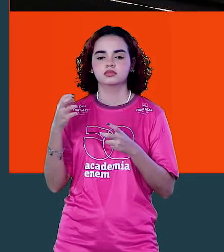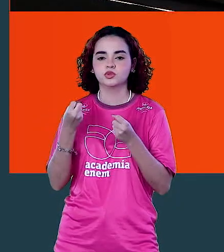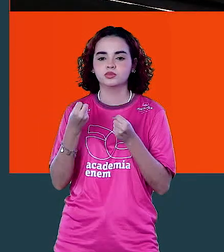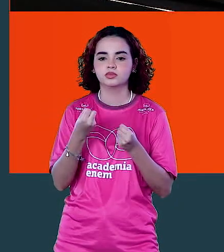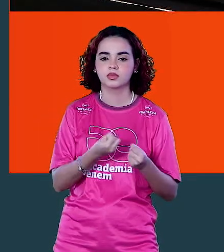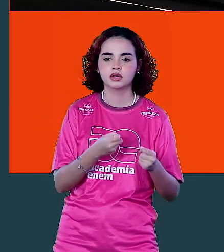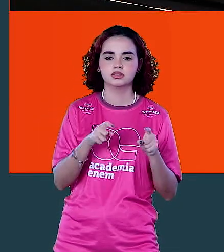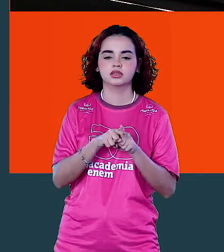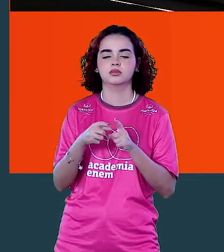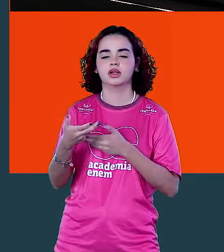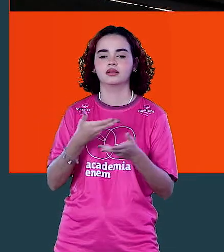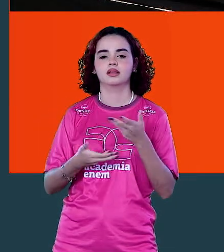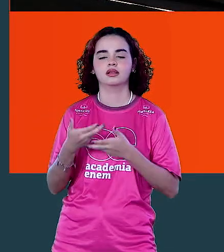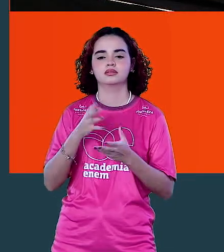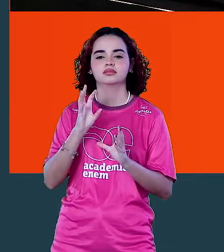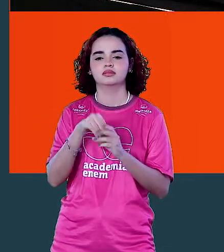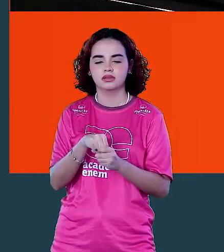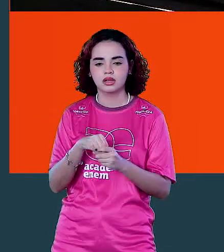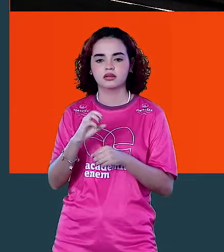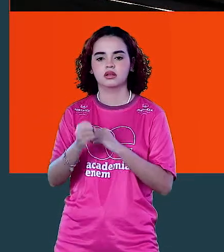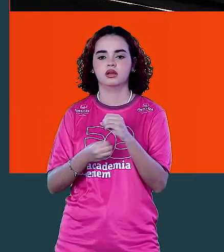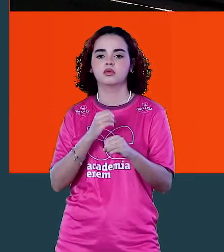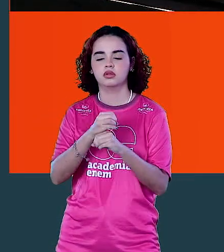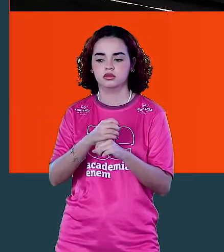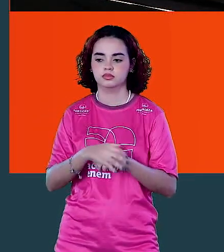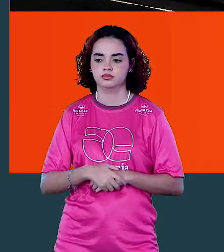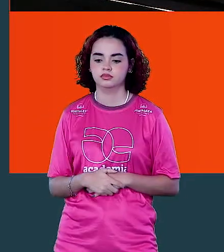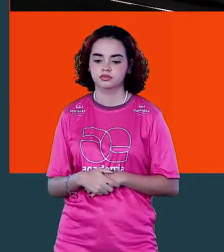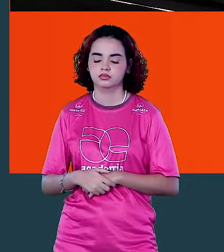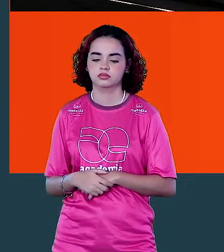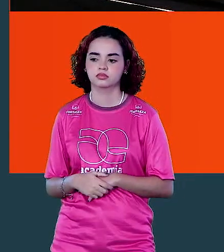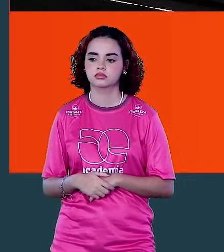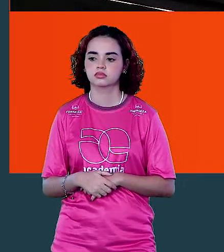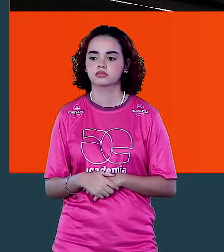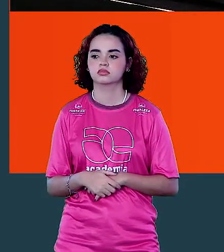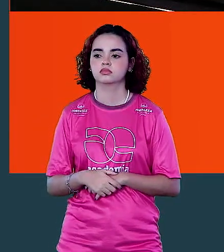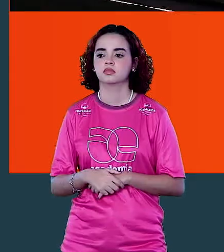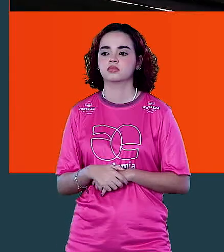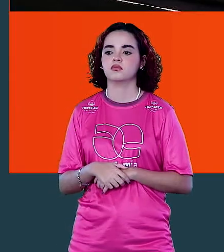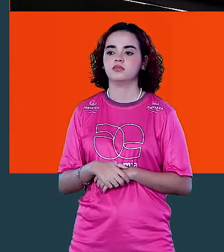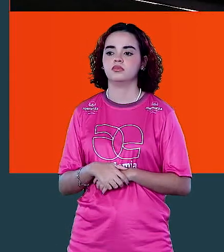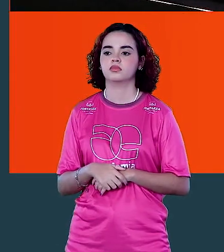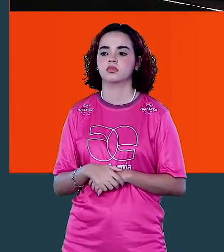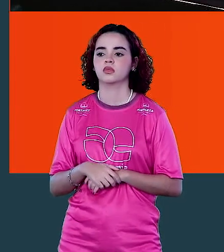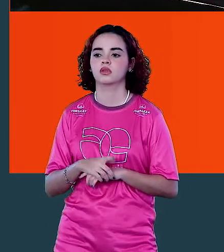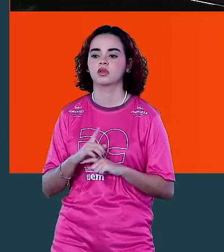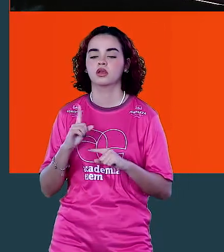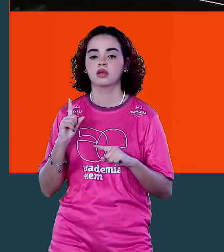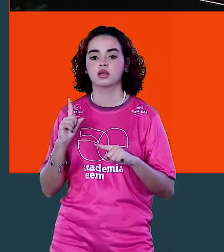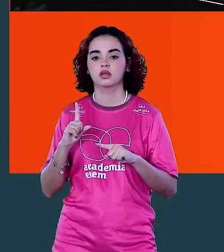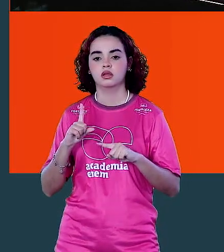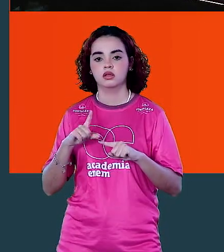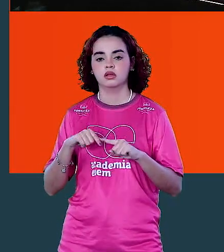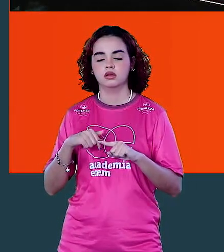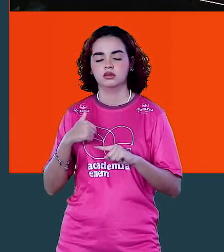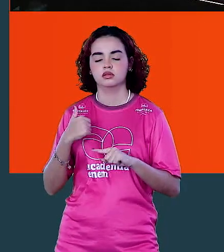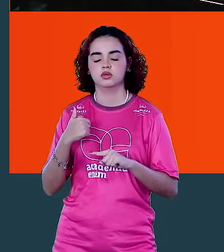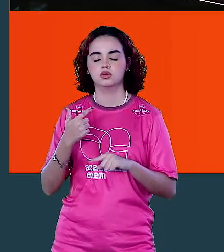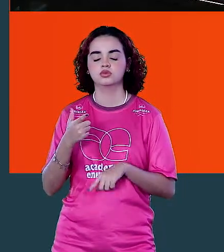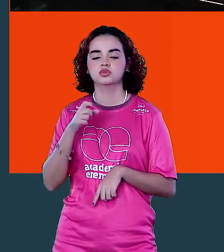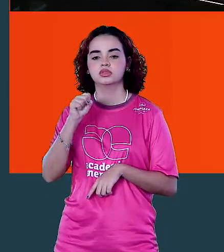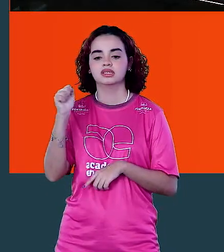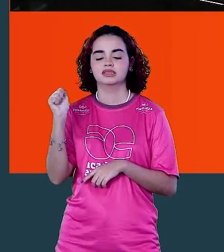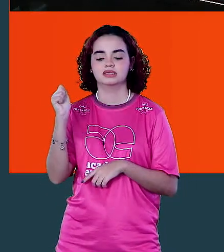elas. Certinho? Tá. Quando você coloca o sal na água e a água nem ferveu ainda, tu está